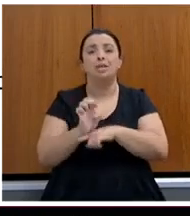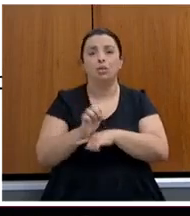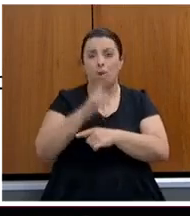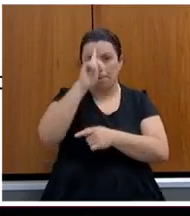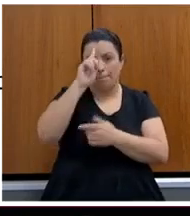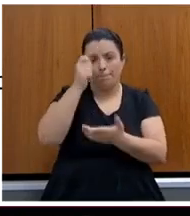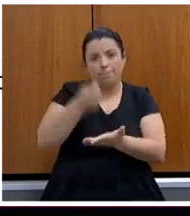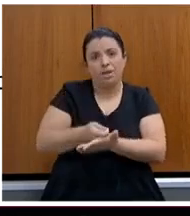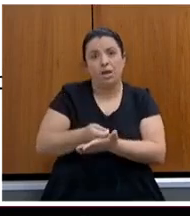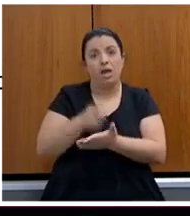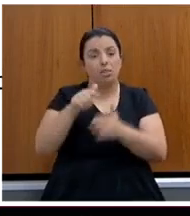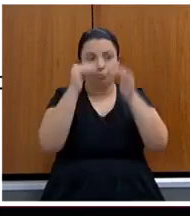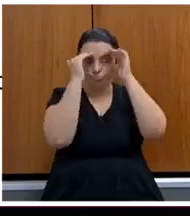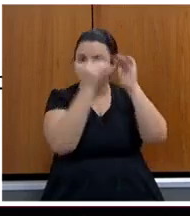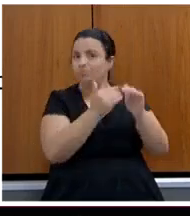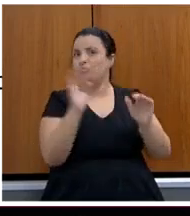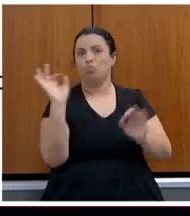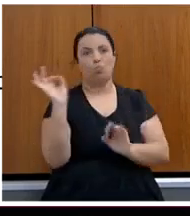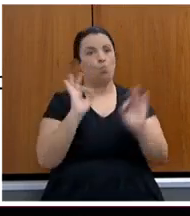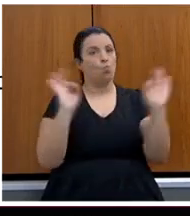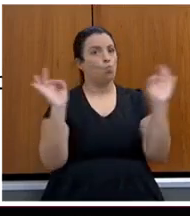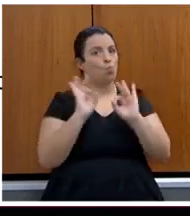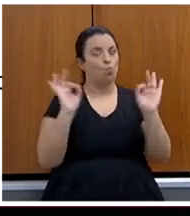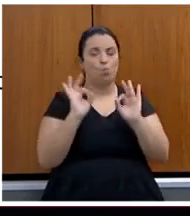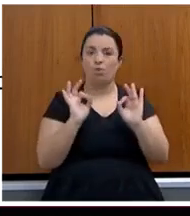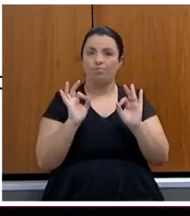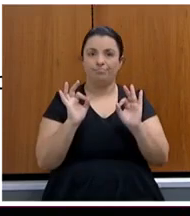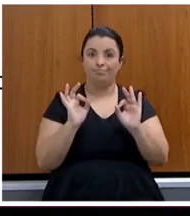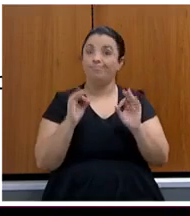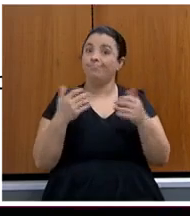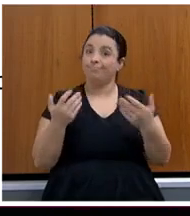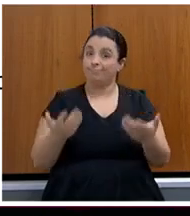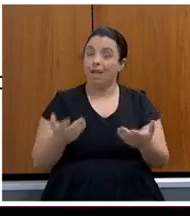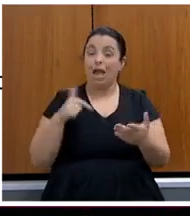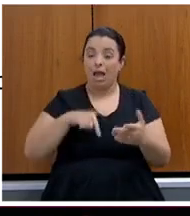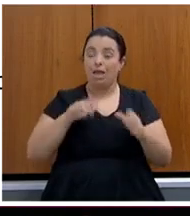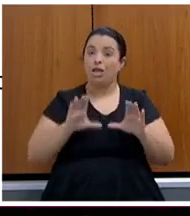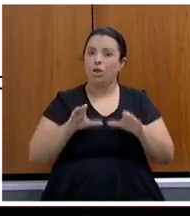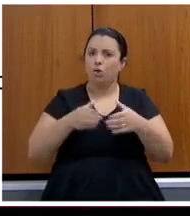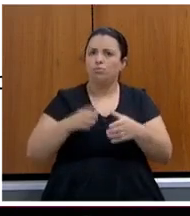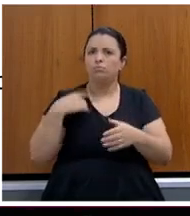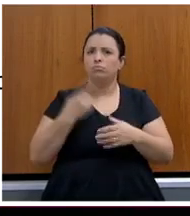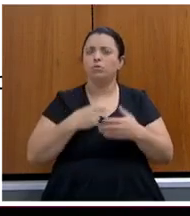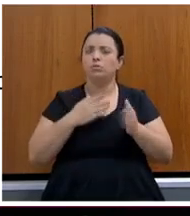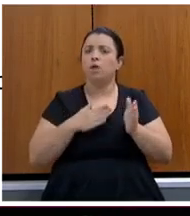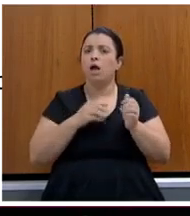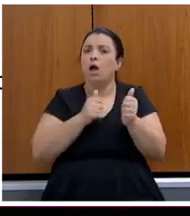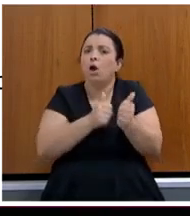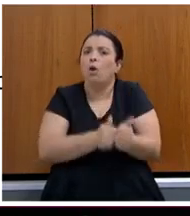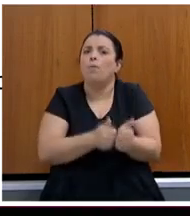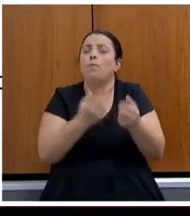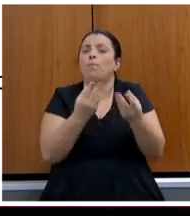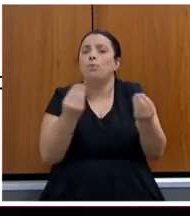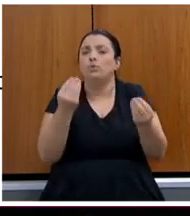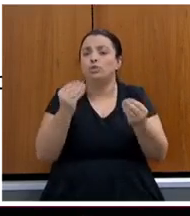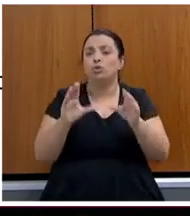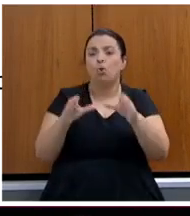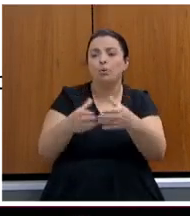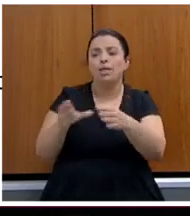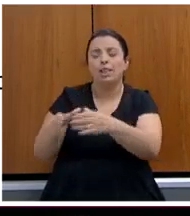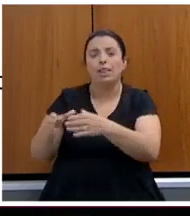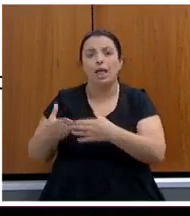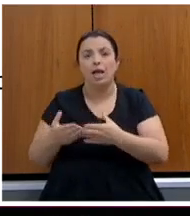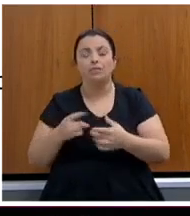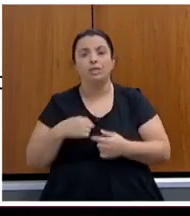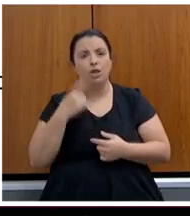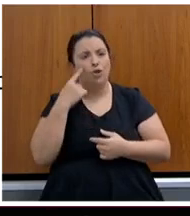aqui um ponto de controle social né É aqui na comissão a gente tem acompanhado Muitas comunidades e decisões são